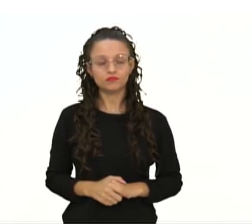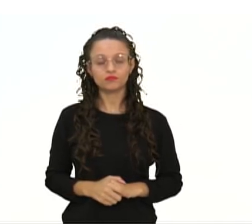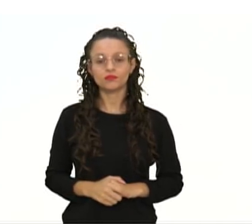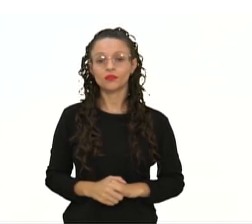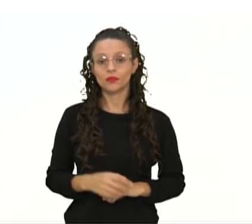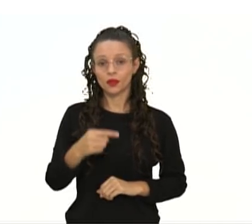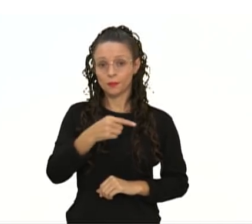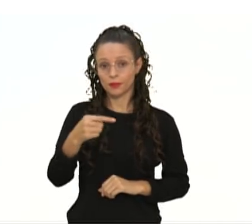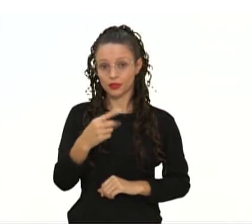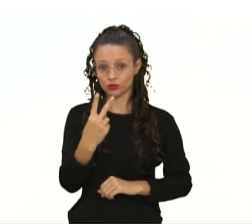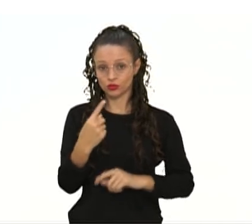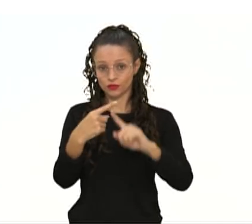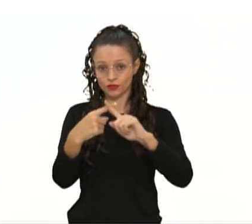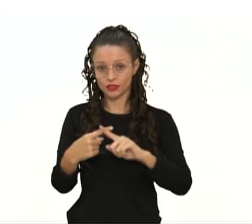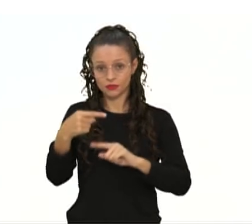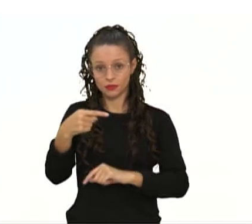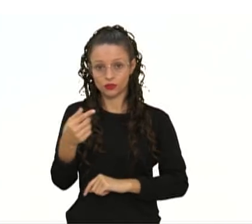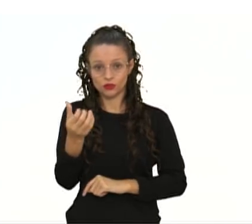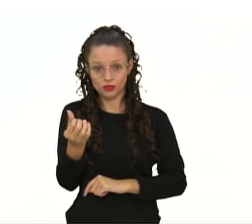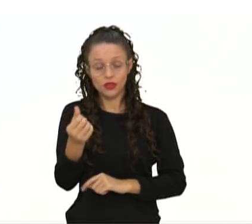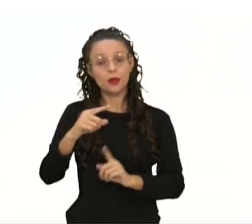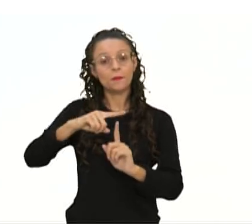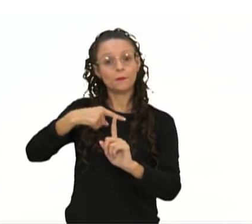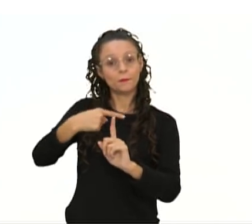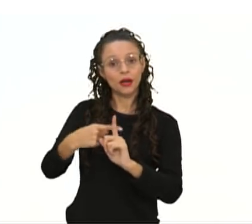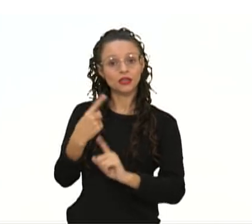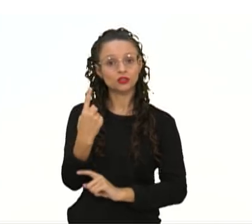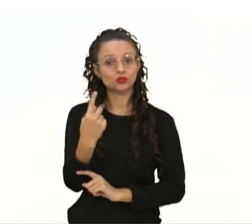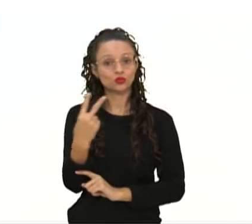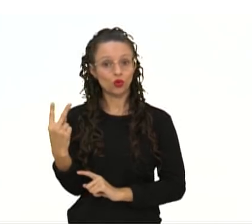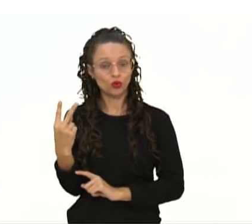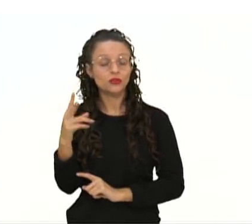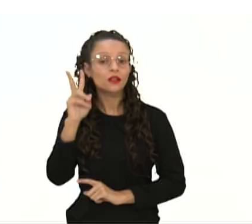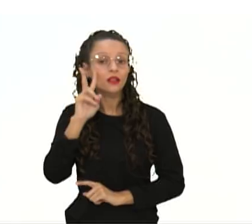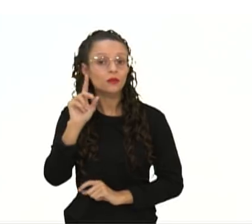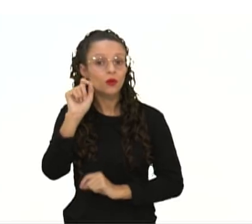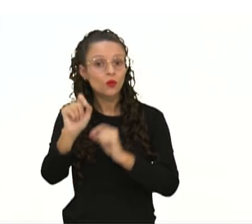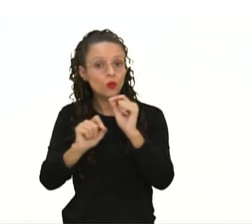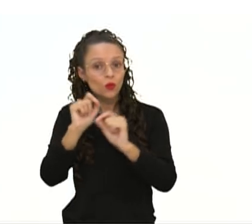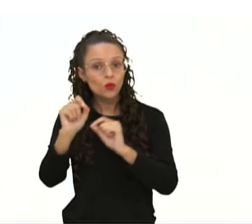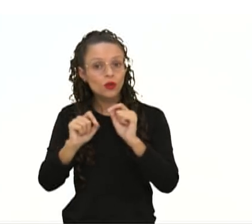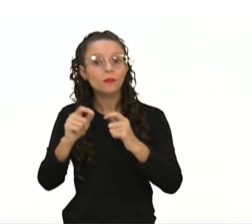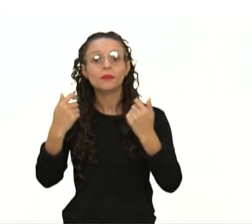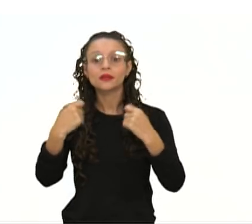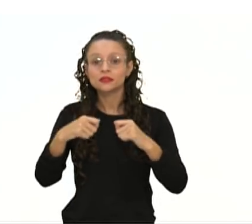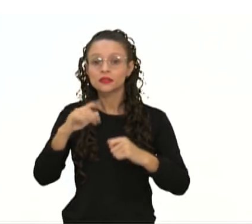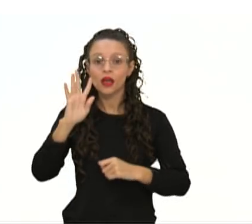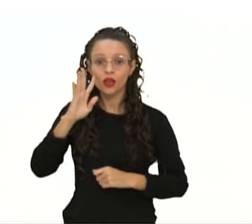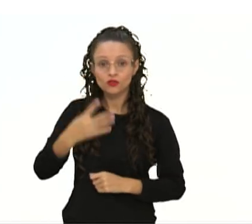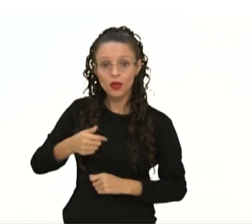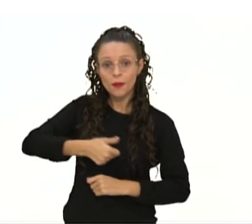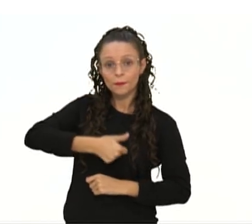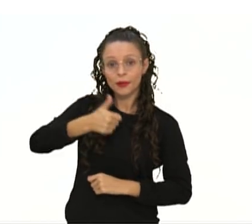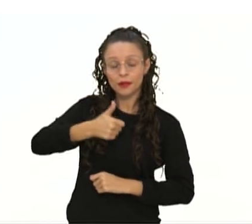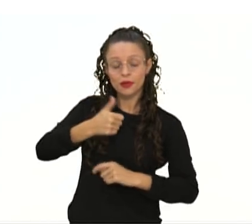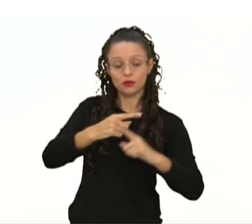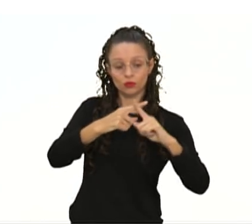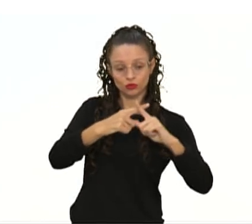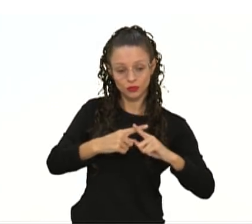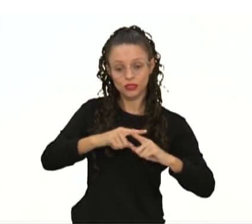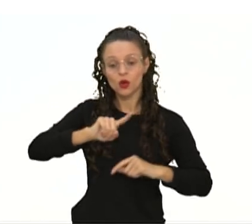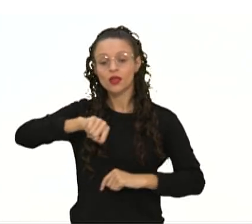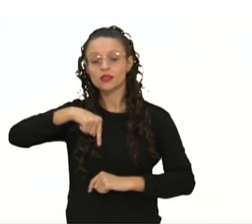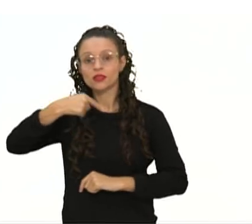Menos 2 multiplicado por menos 6, mais 12. Lembre-se que numa expressão como essa, você tem que resolver a multiplicação antes da subtração,